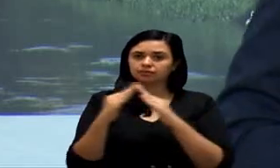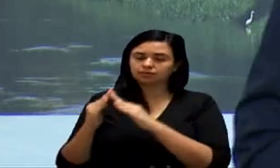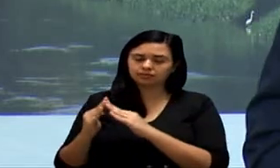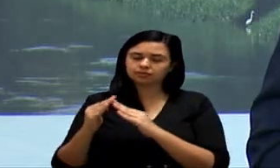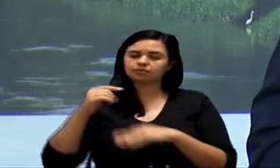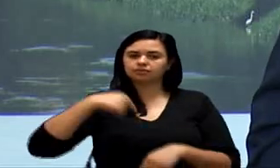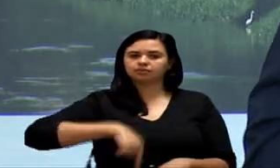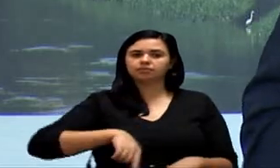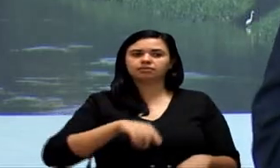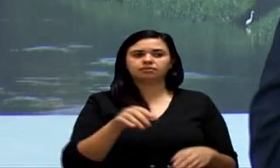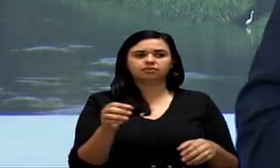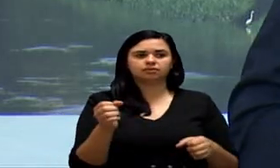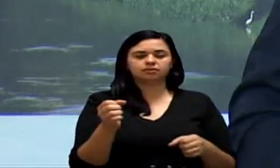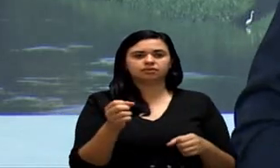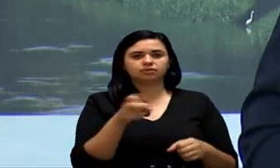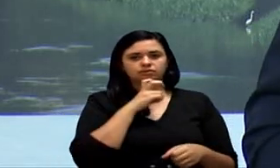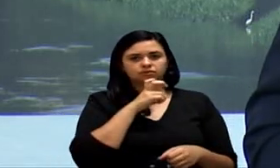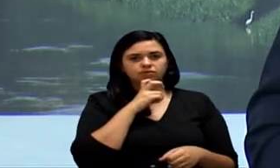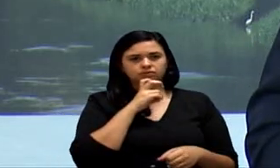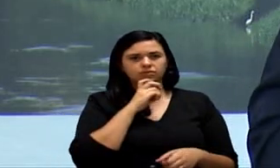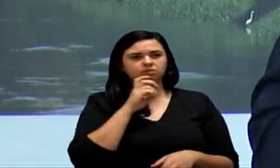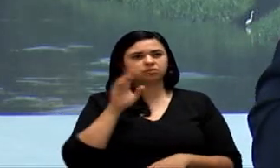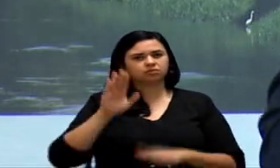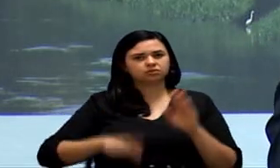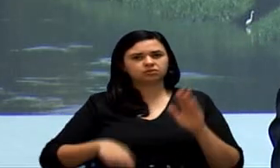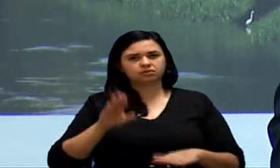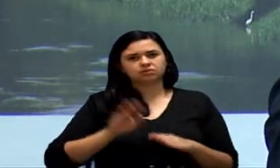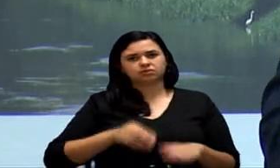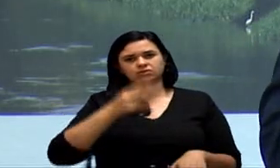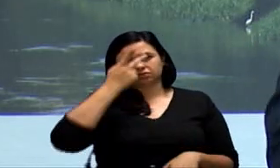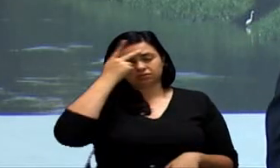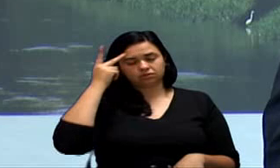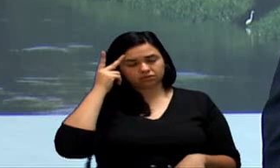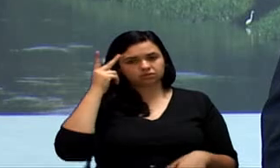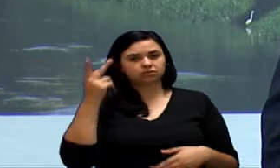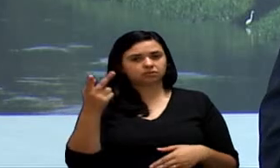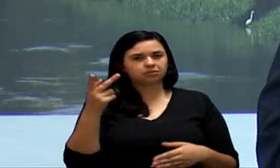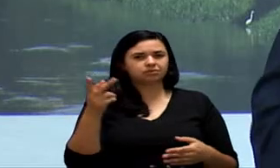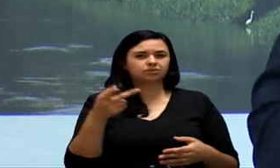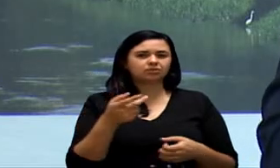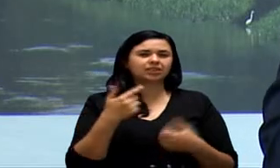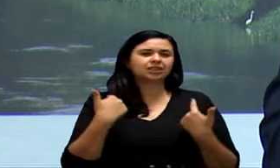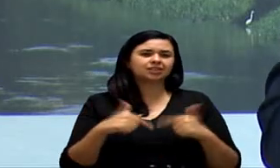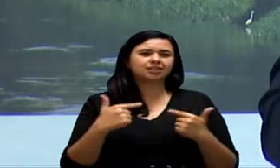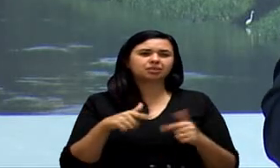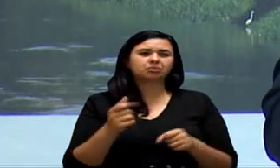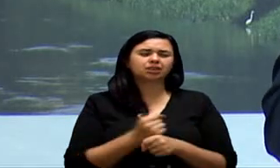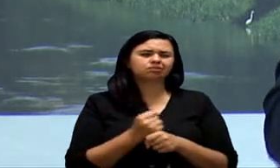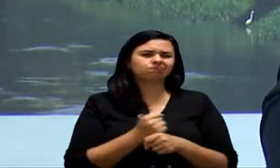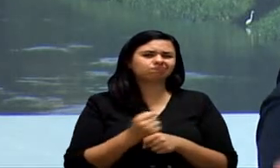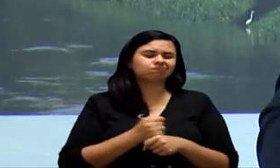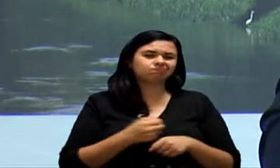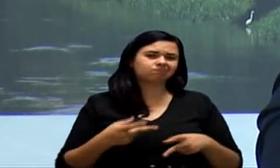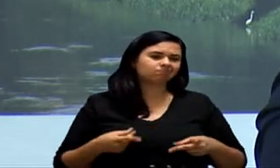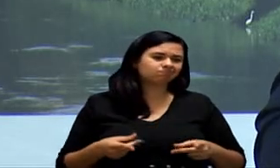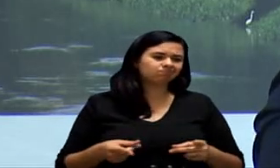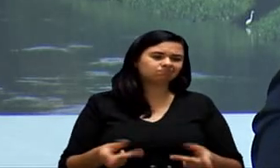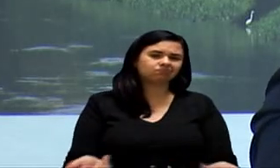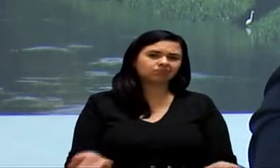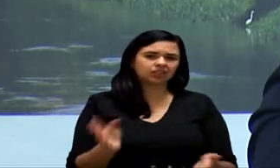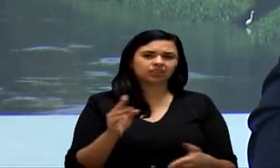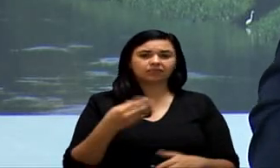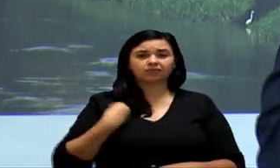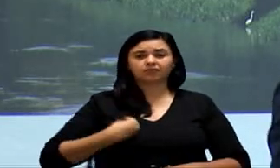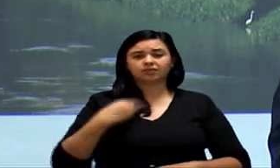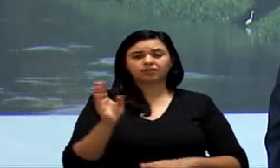da pessoa. A pessoa que trabalhou a vida inteira, gasta com medicamento, se aposentou, paga aluguel, não tem condições de fazer uma